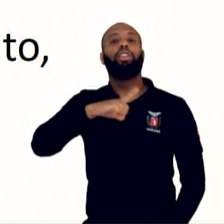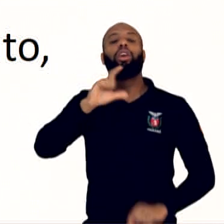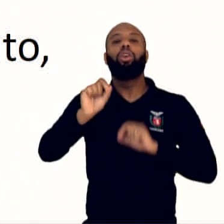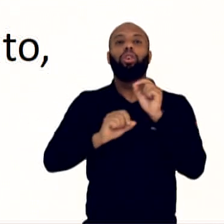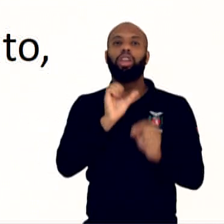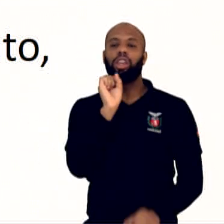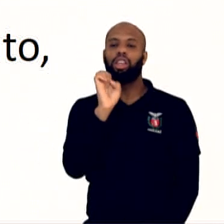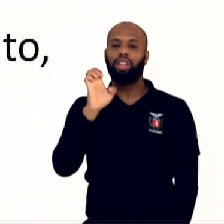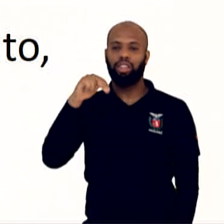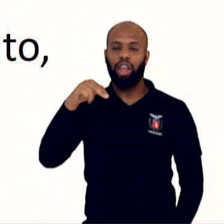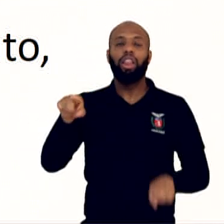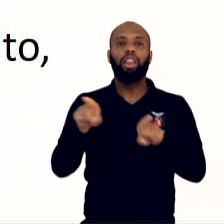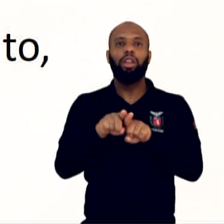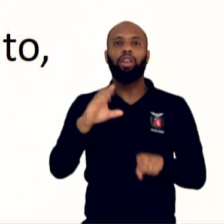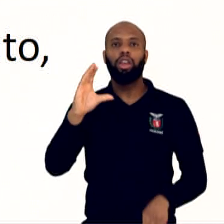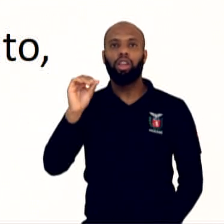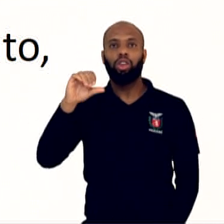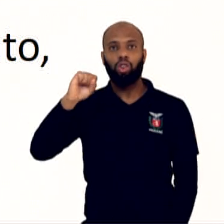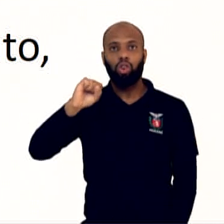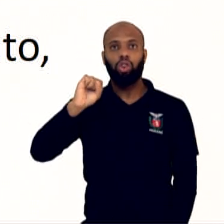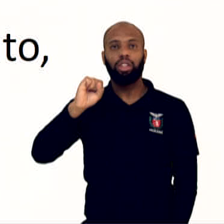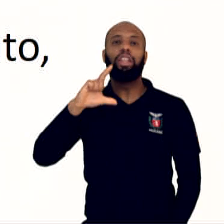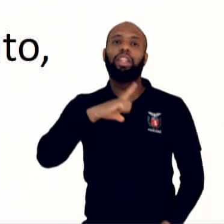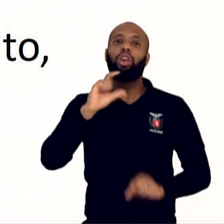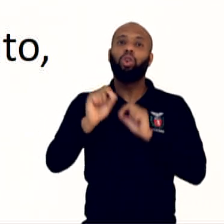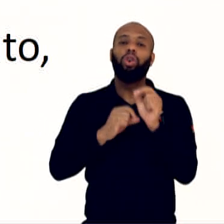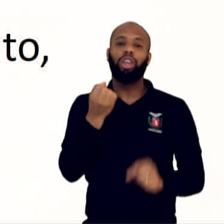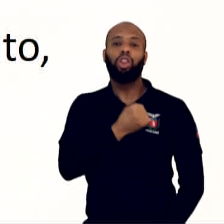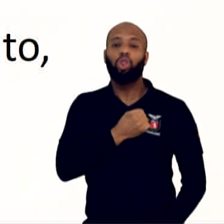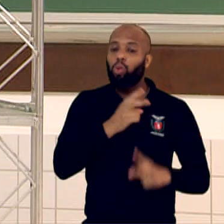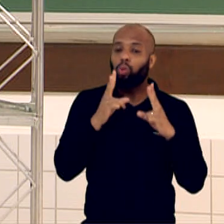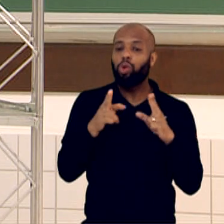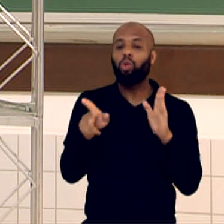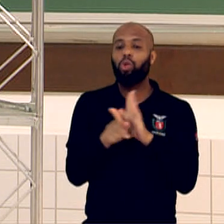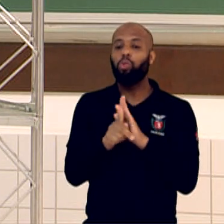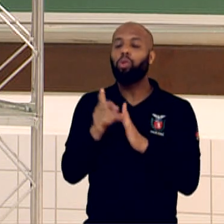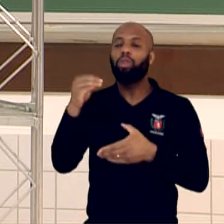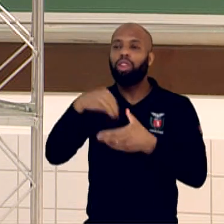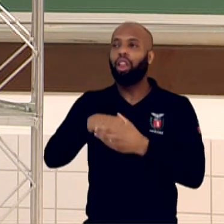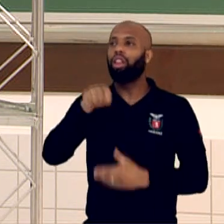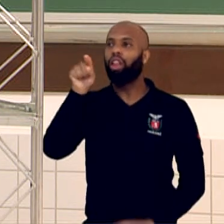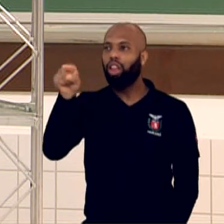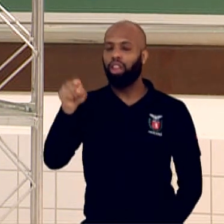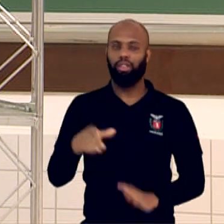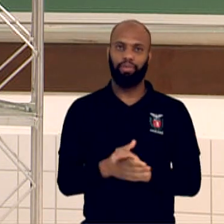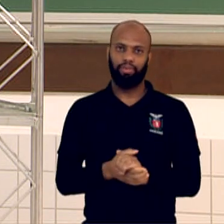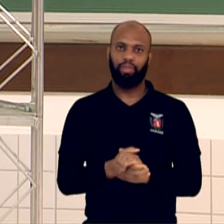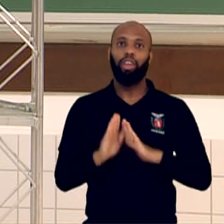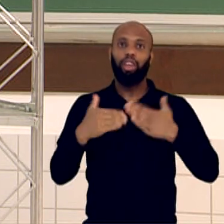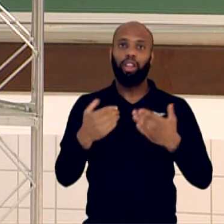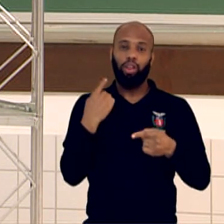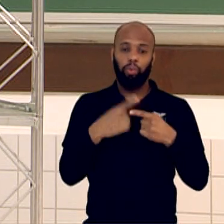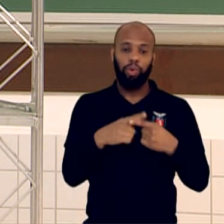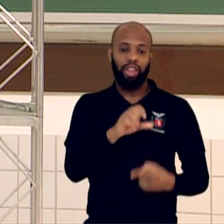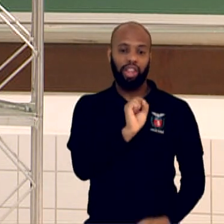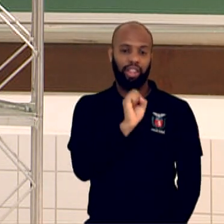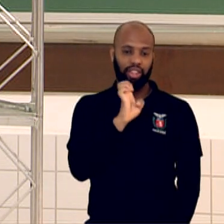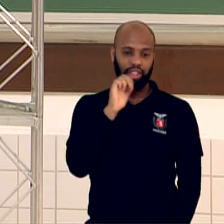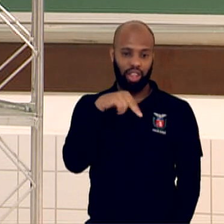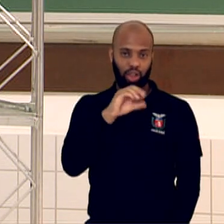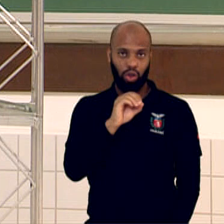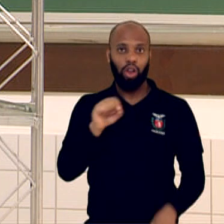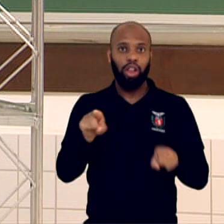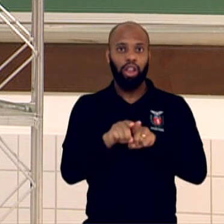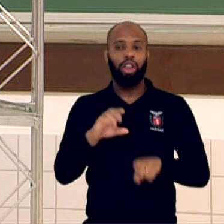absoluto valores iguais ao do ângulo dado. Então, é um ângulo que realmente é correspondente, porque o valor do seno, cosseno e